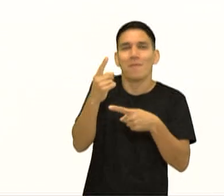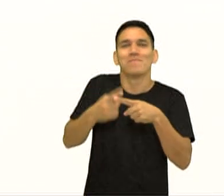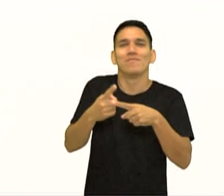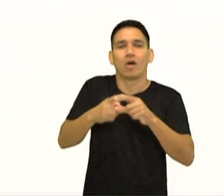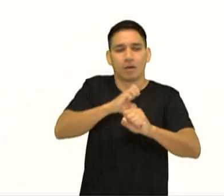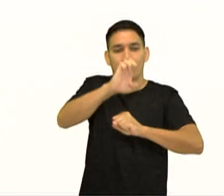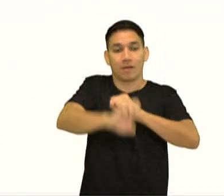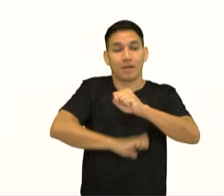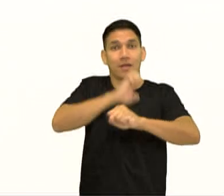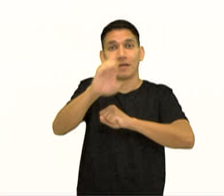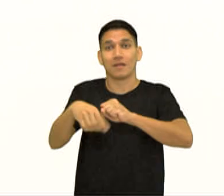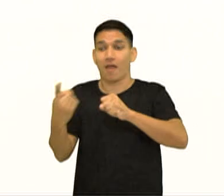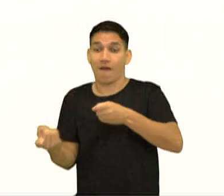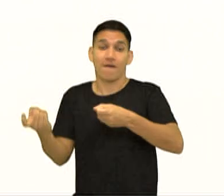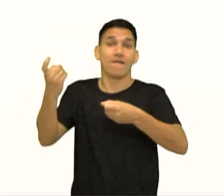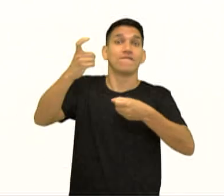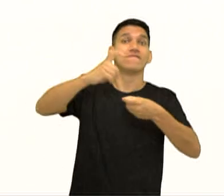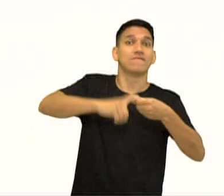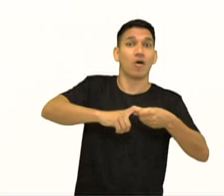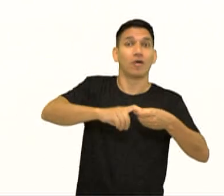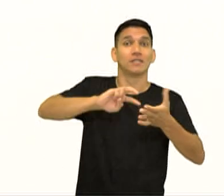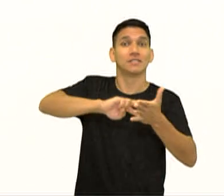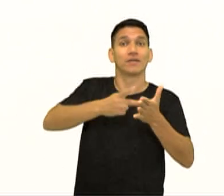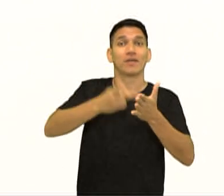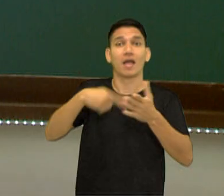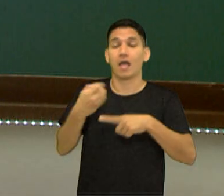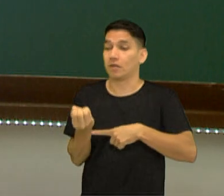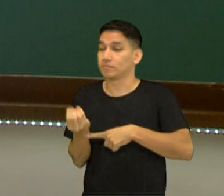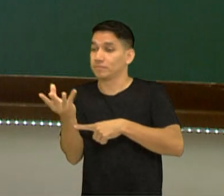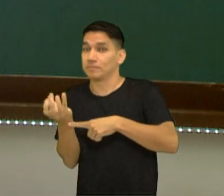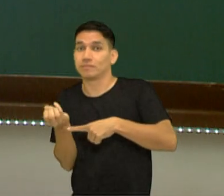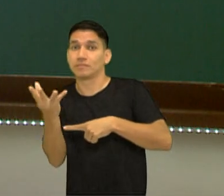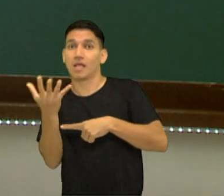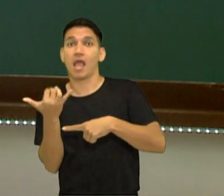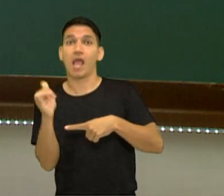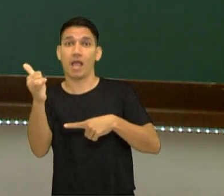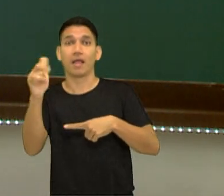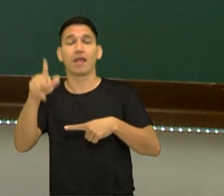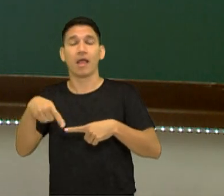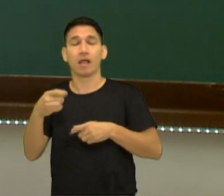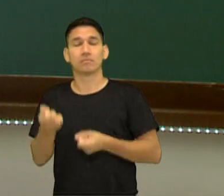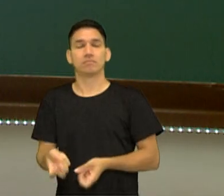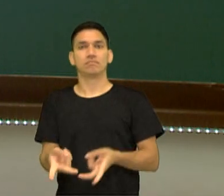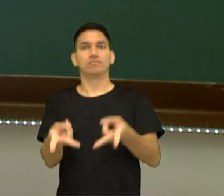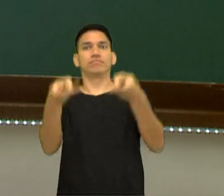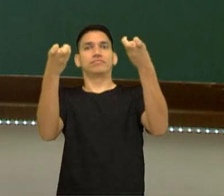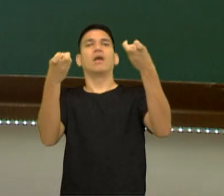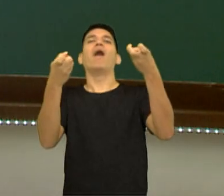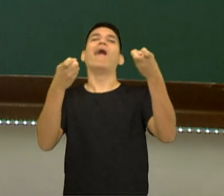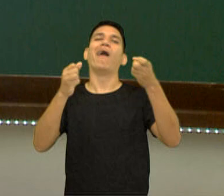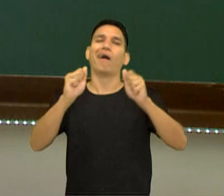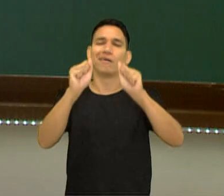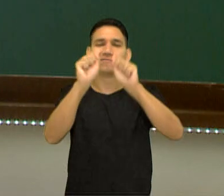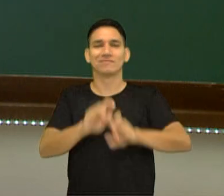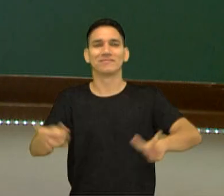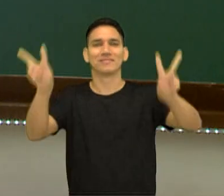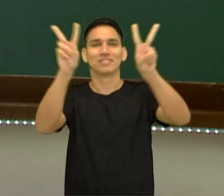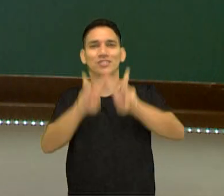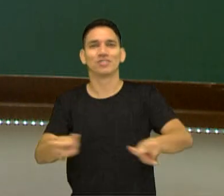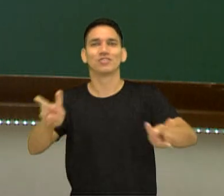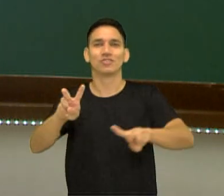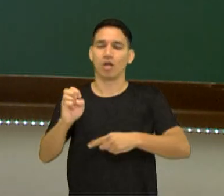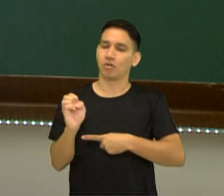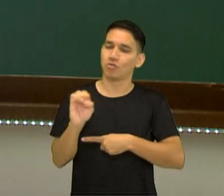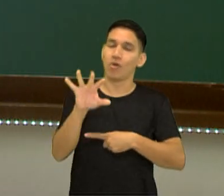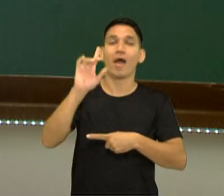está voltando aí, ele está liberando o fóton de energia no nível da luz visível e aí a gente consegue ver as cores do neon, dos